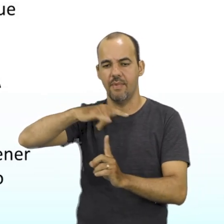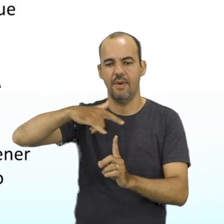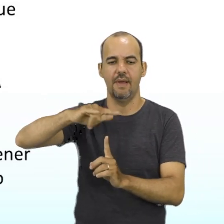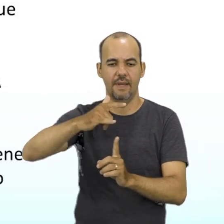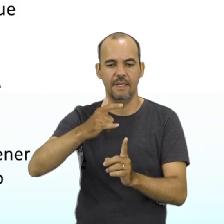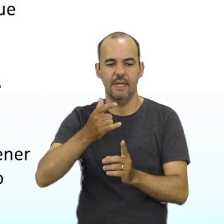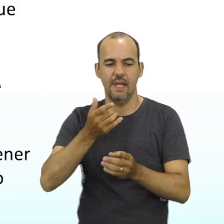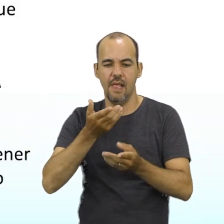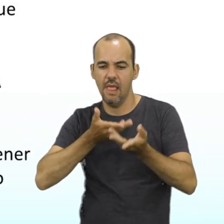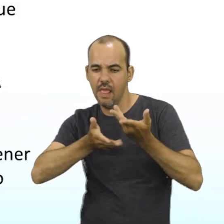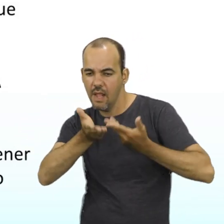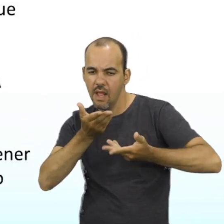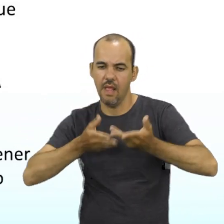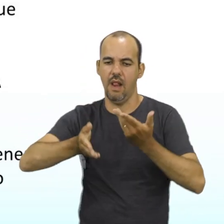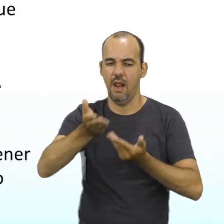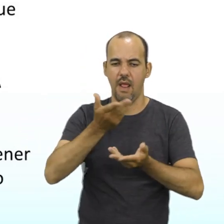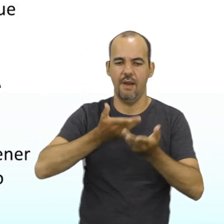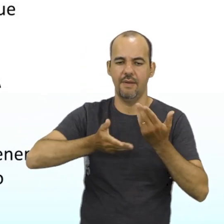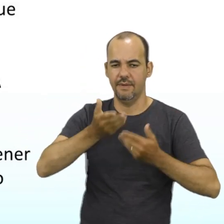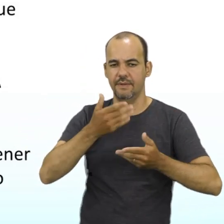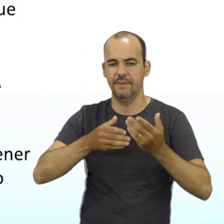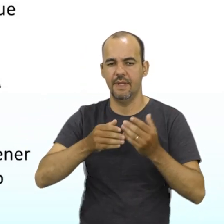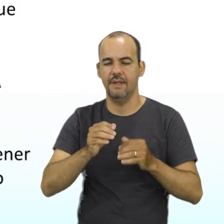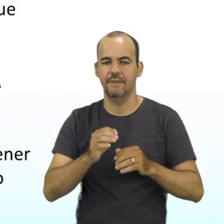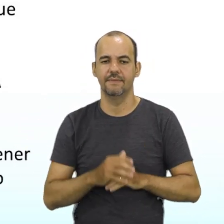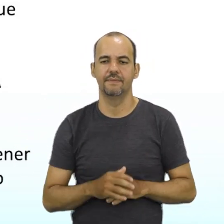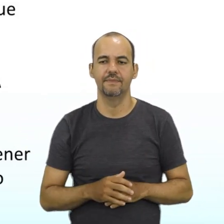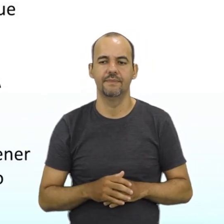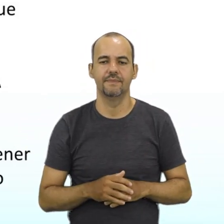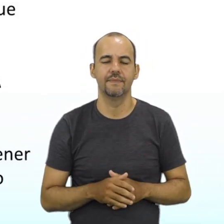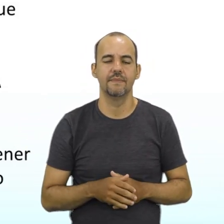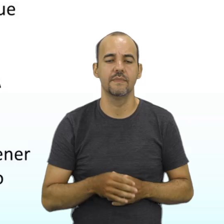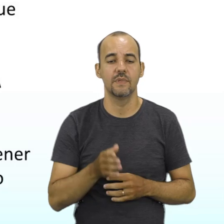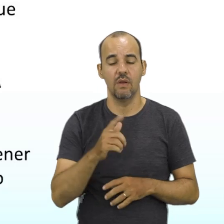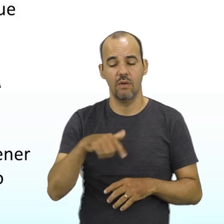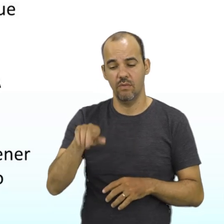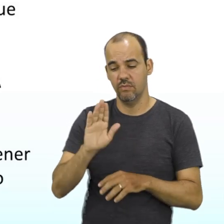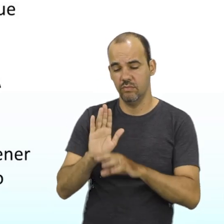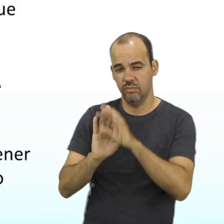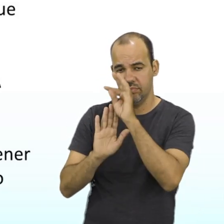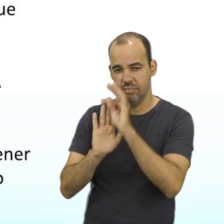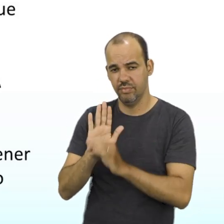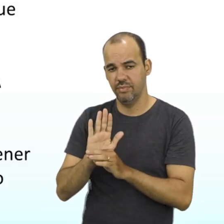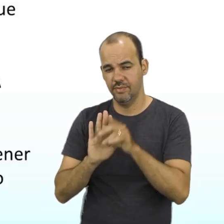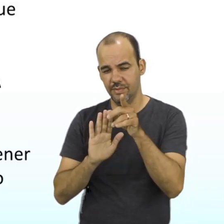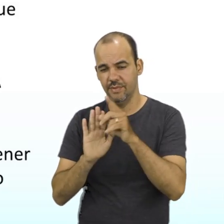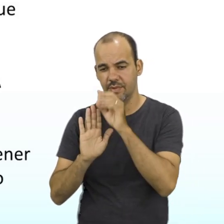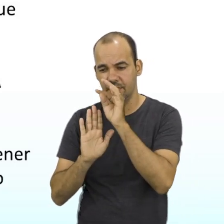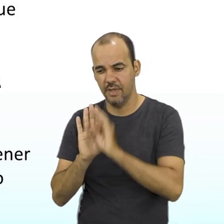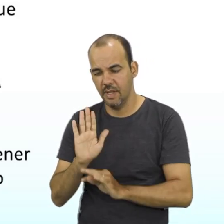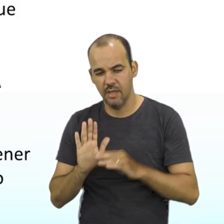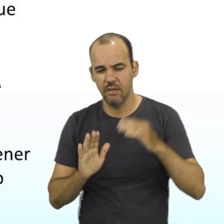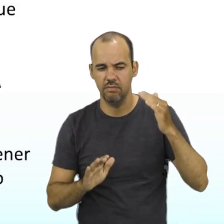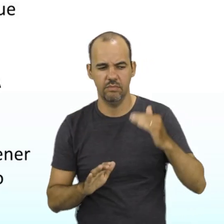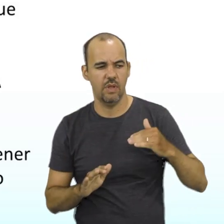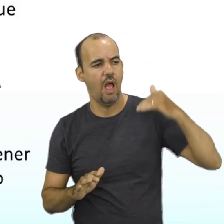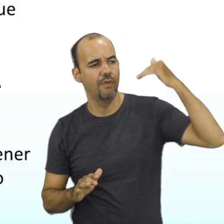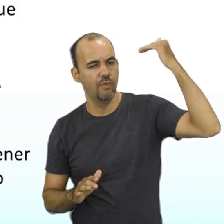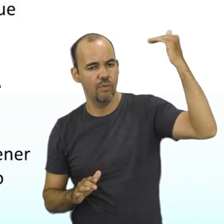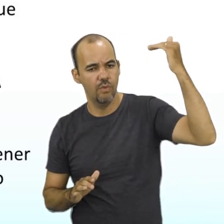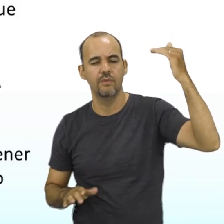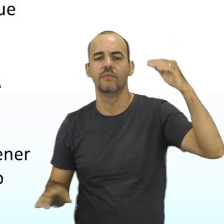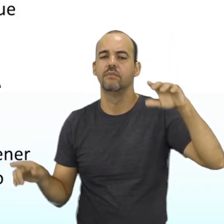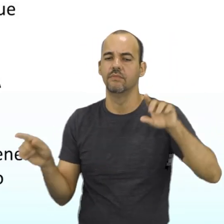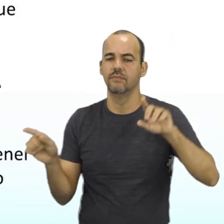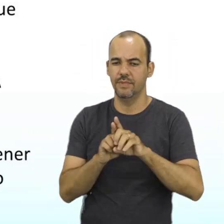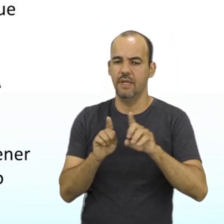como você continua vendo aí no texto, as nossas atitudes como adulto também se refletem